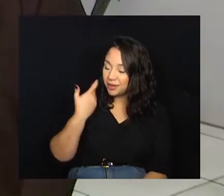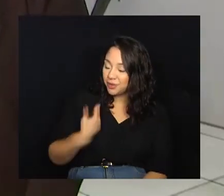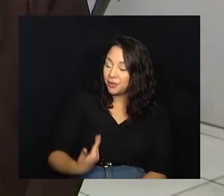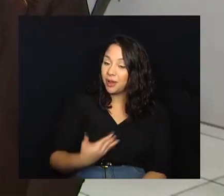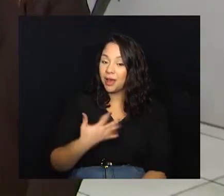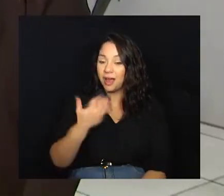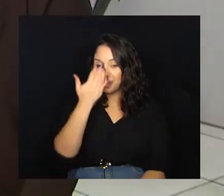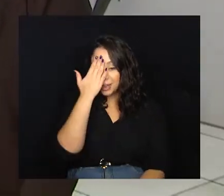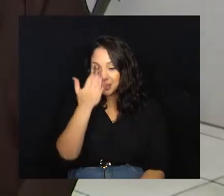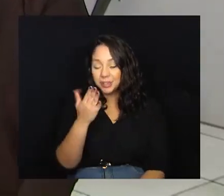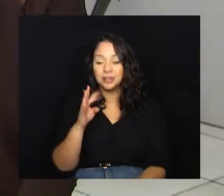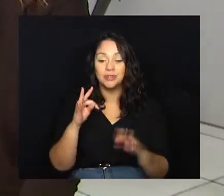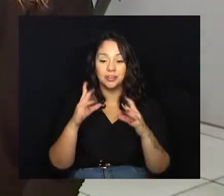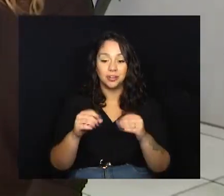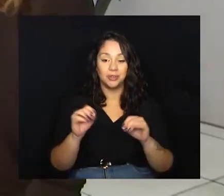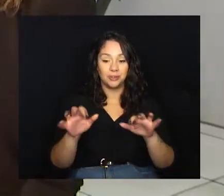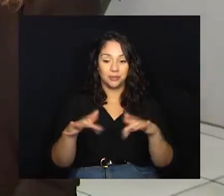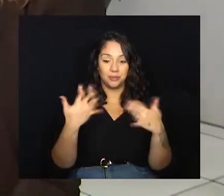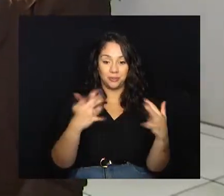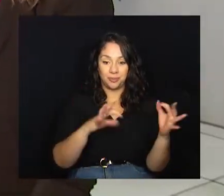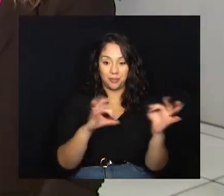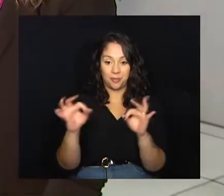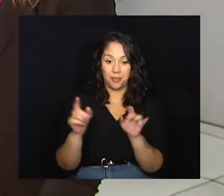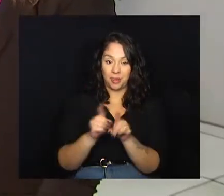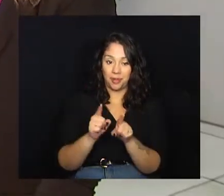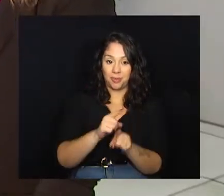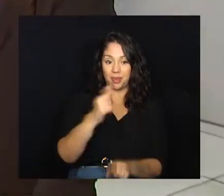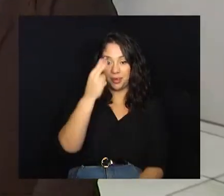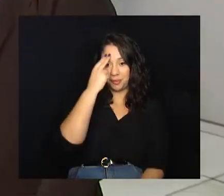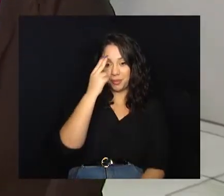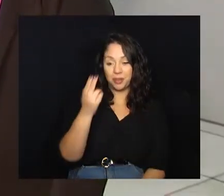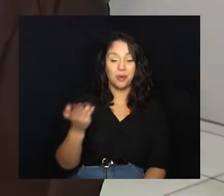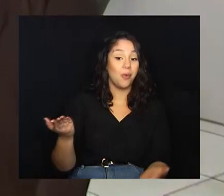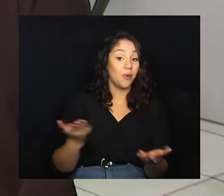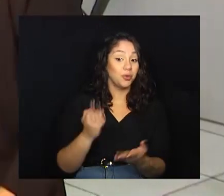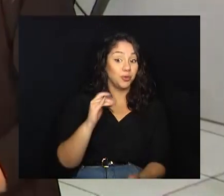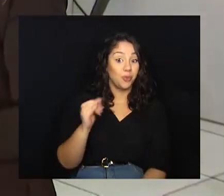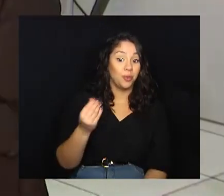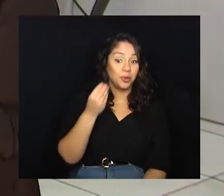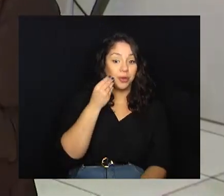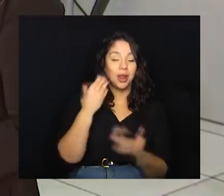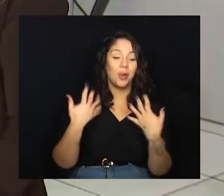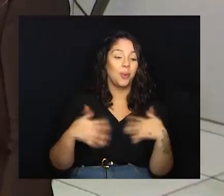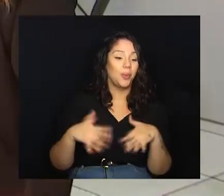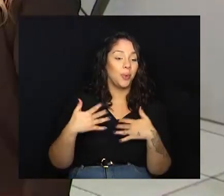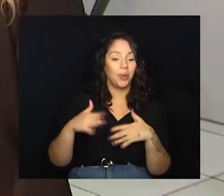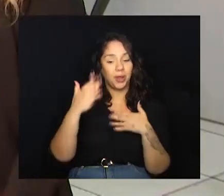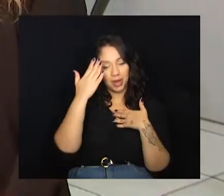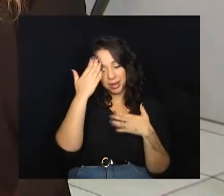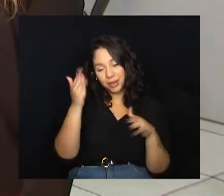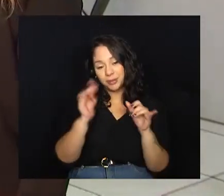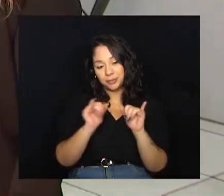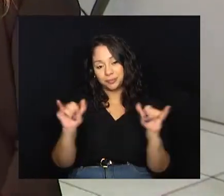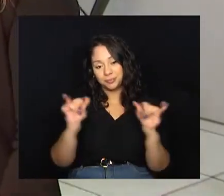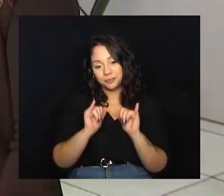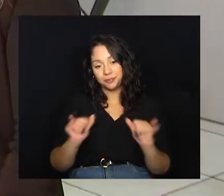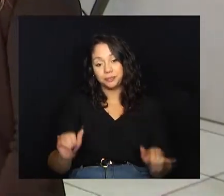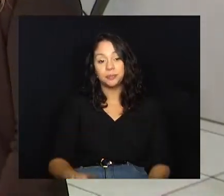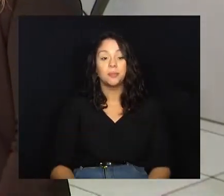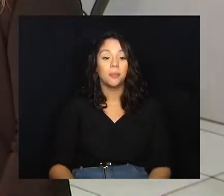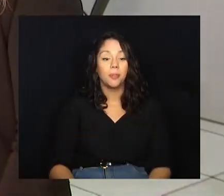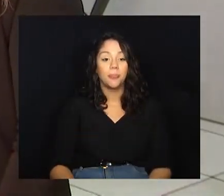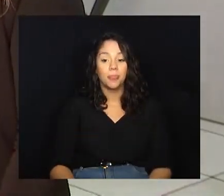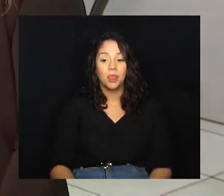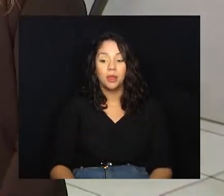Bom dia telespectadores ao Gabriel que está aí uma grande oportunidade para nós agradeço pela divulgação Bom vamos lá vamos começar então